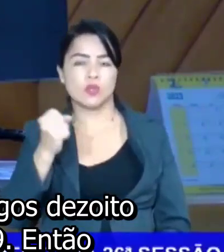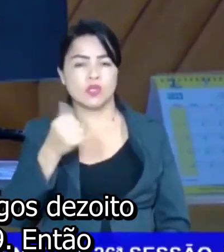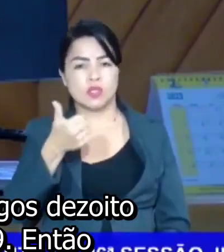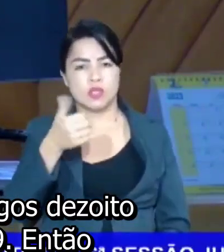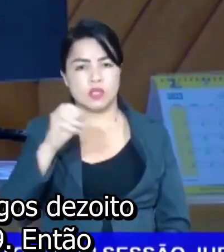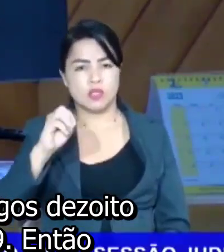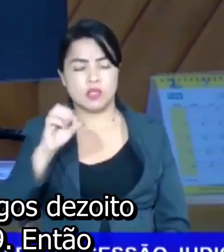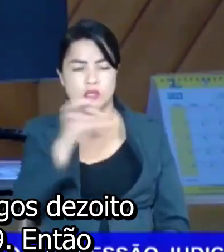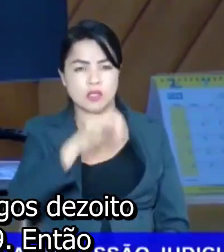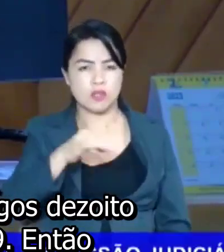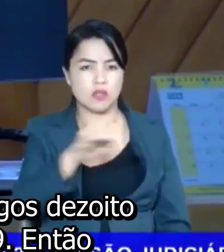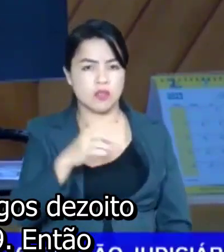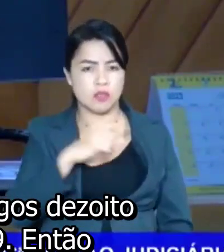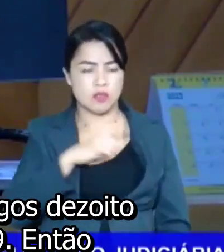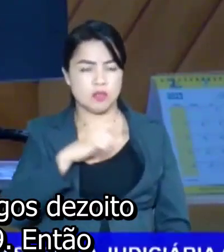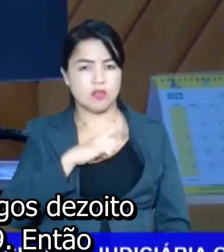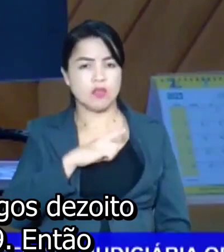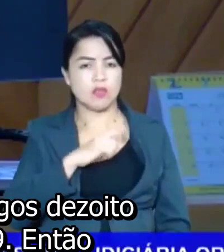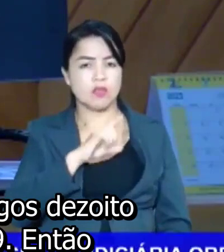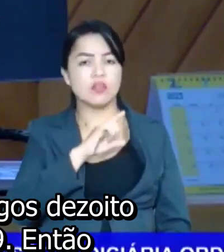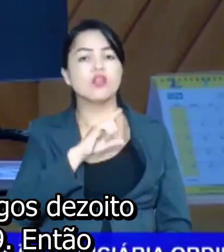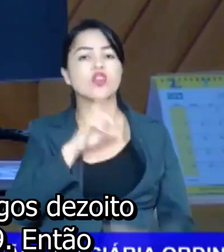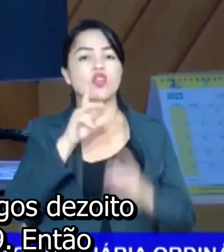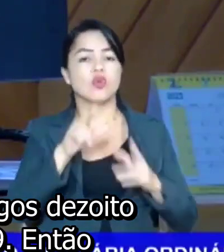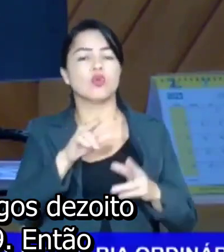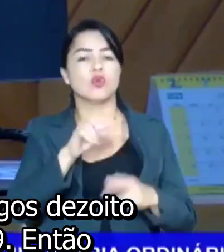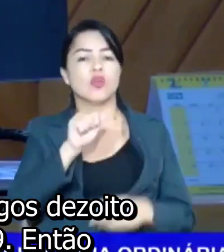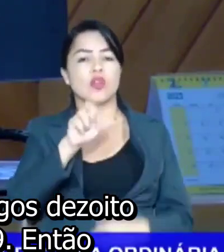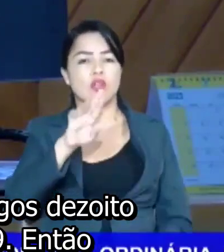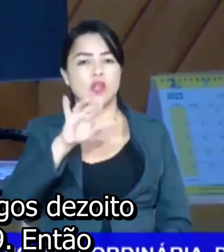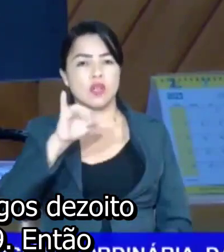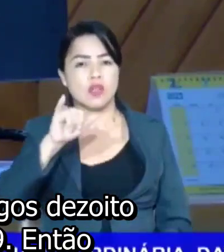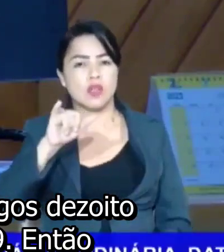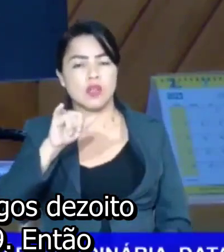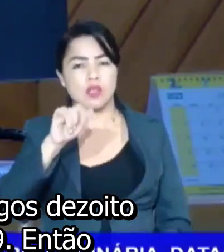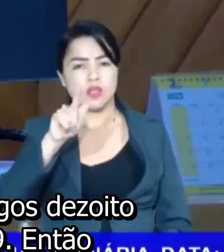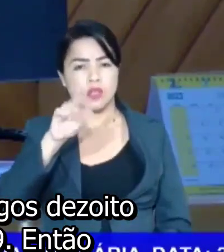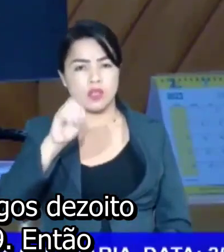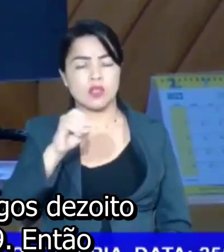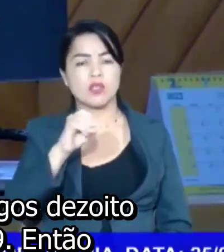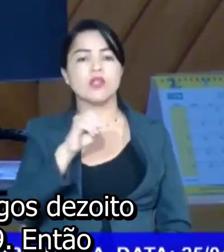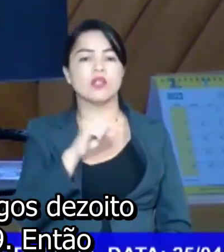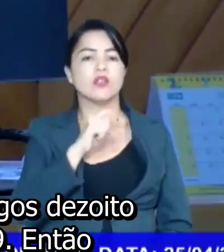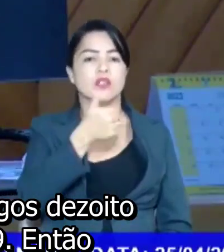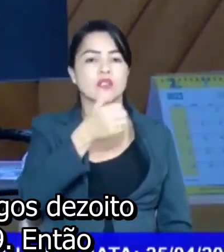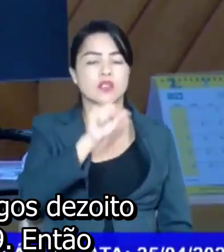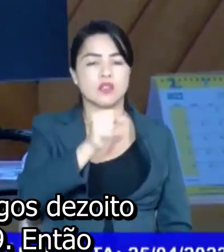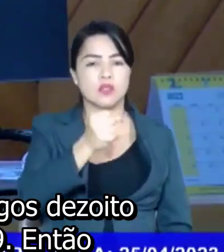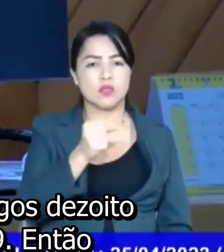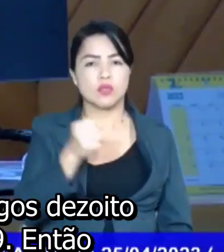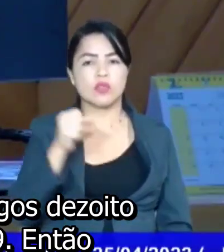65.548,10, conforme o disposto nos artigos 18 e 48 da Resolução TSE